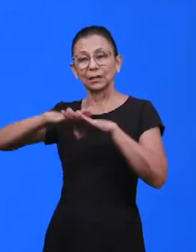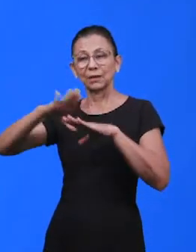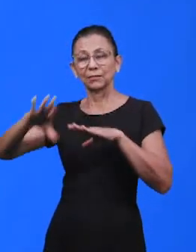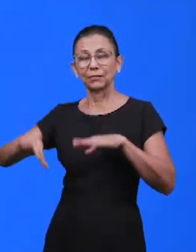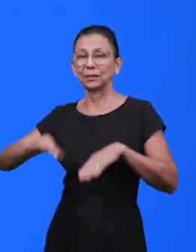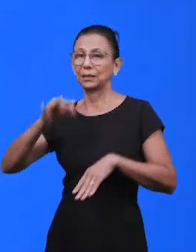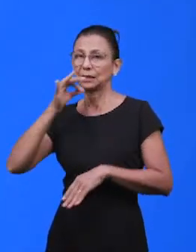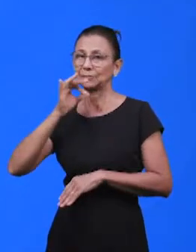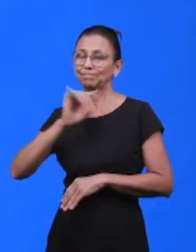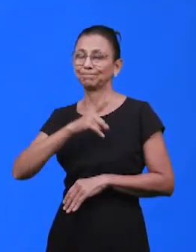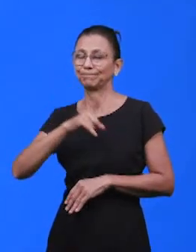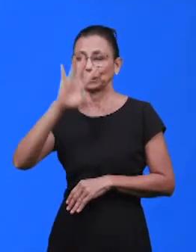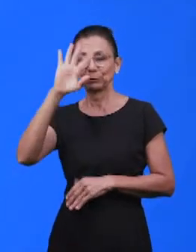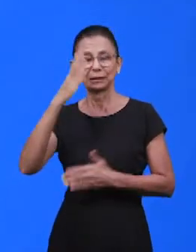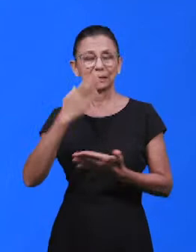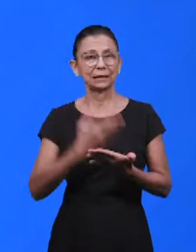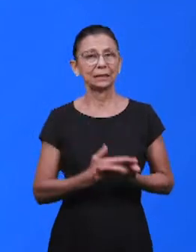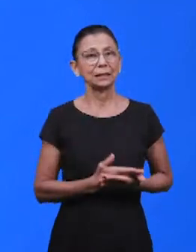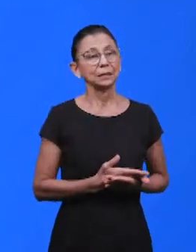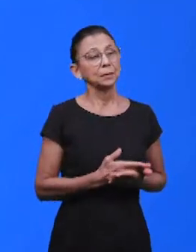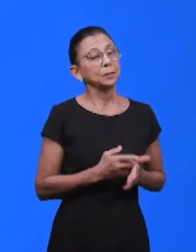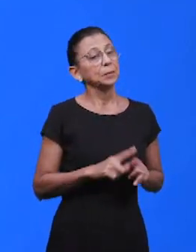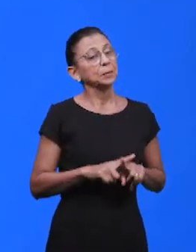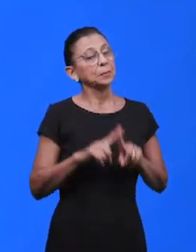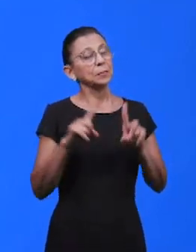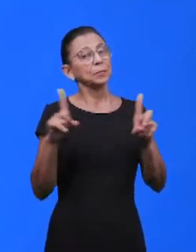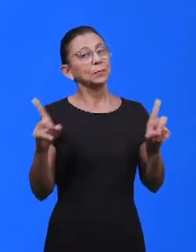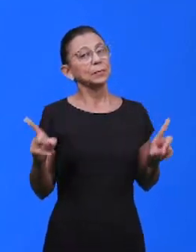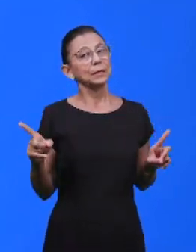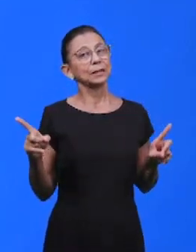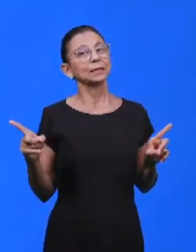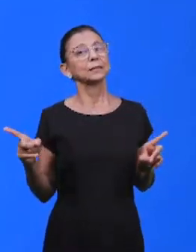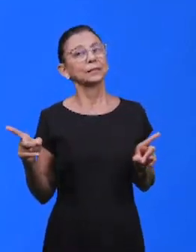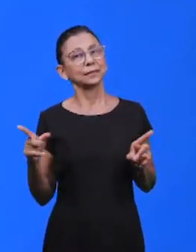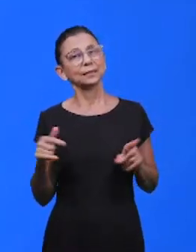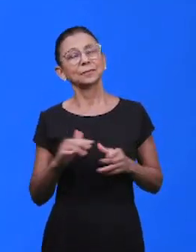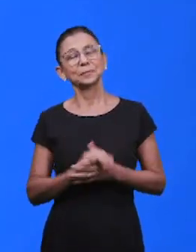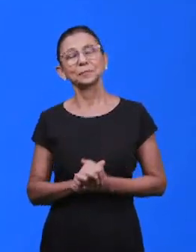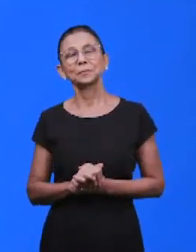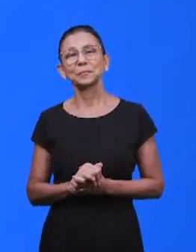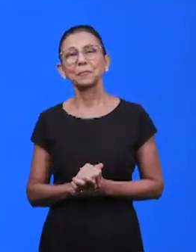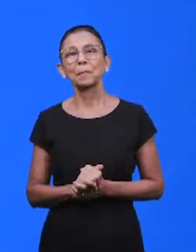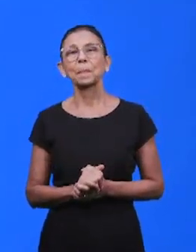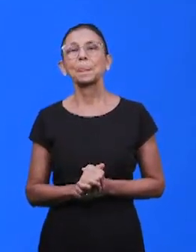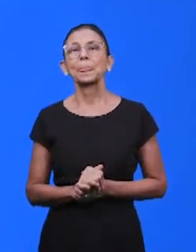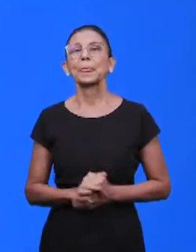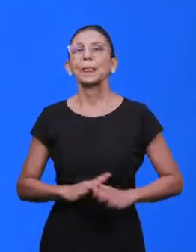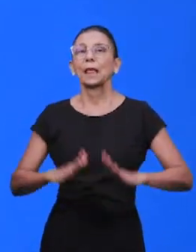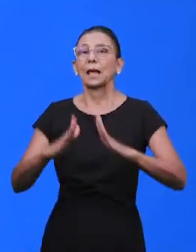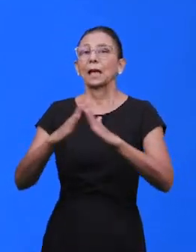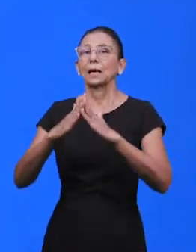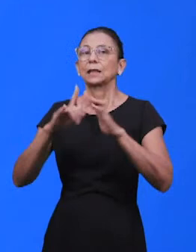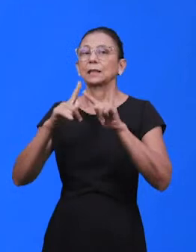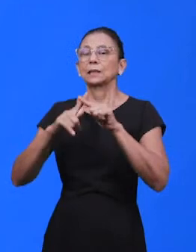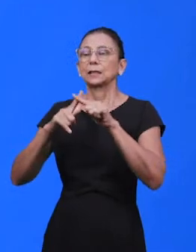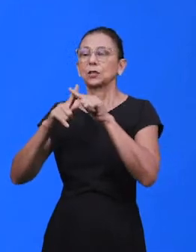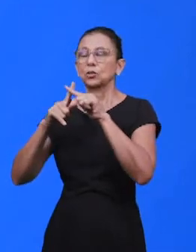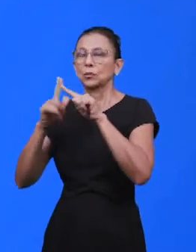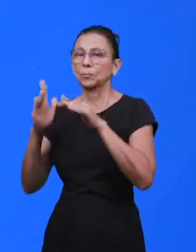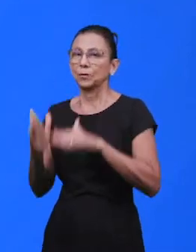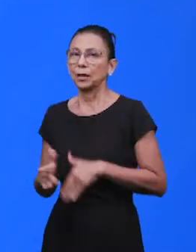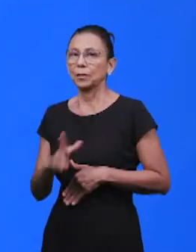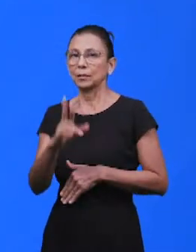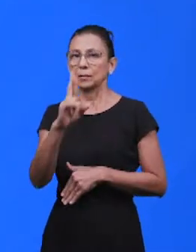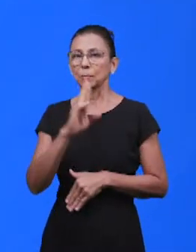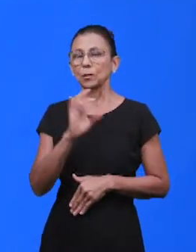no dono da vinha. Mas, por outro lado, a última resposta, a igreja fiel, essa sim, tanto as irmãs de Portugal quanto também